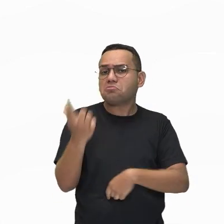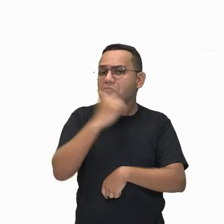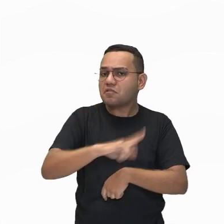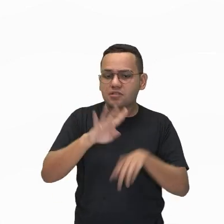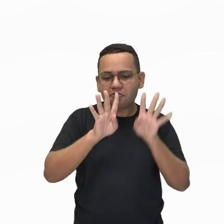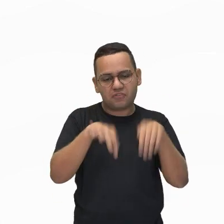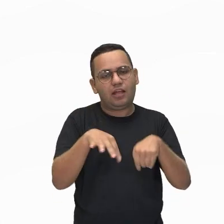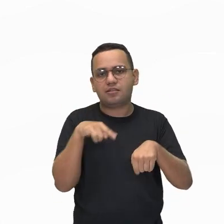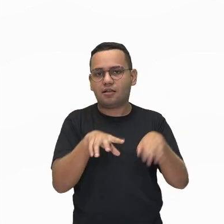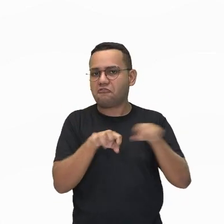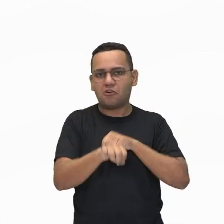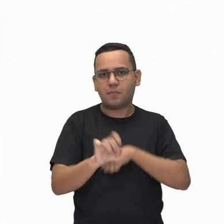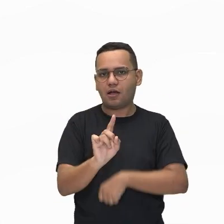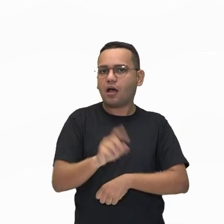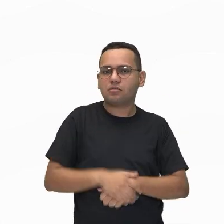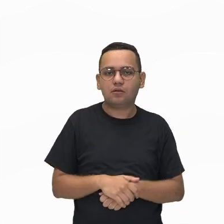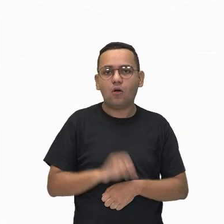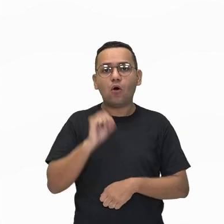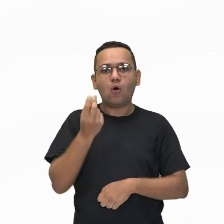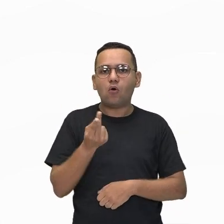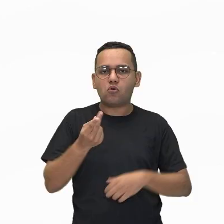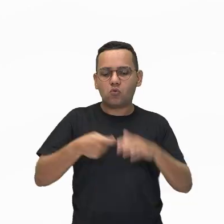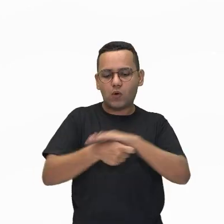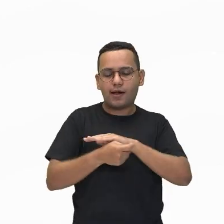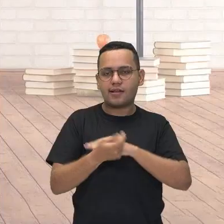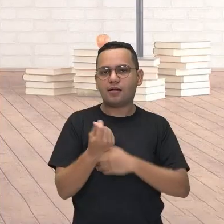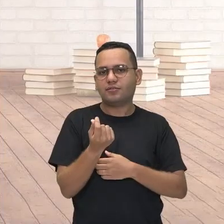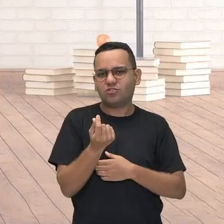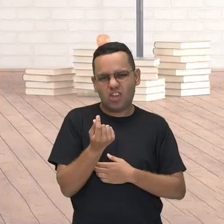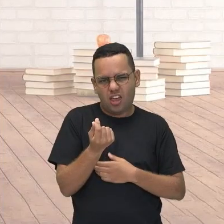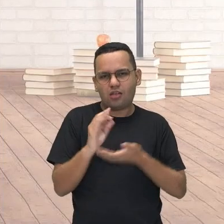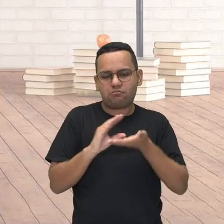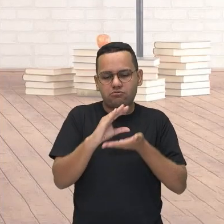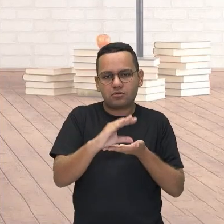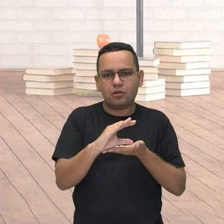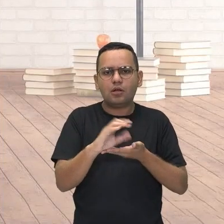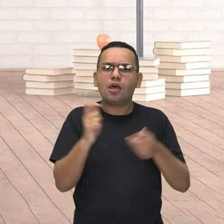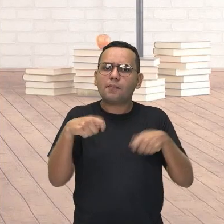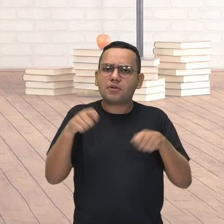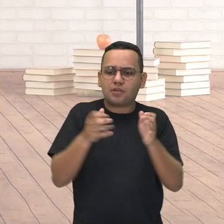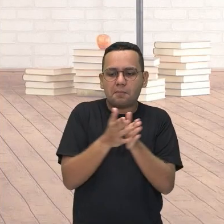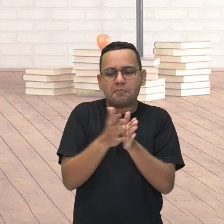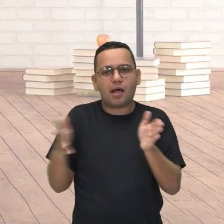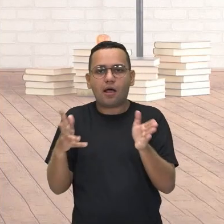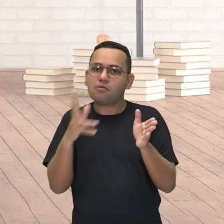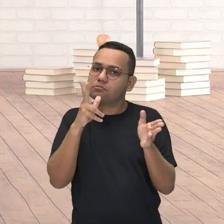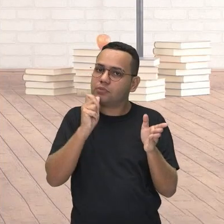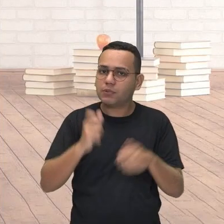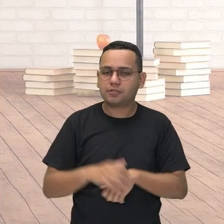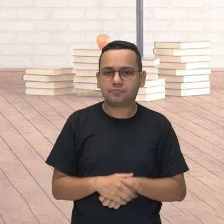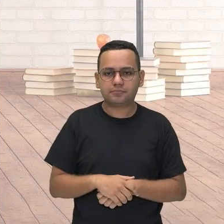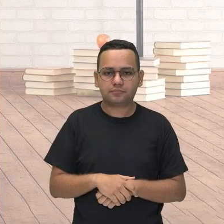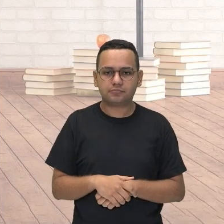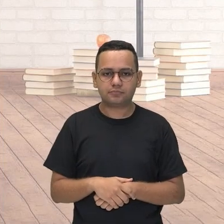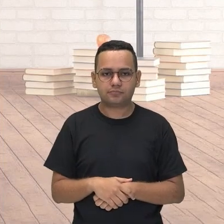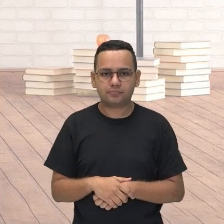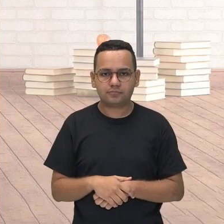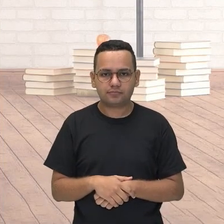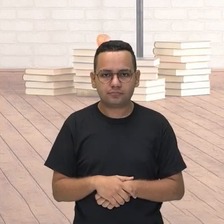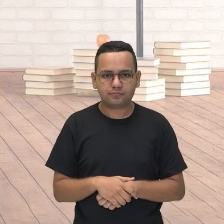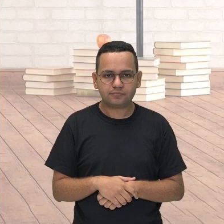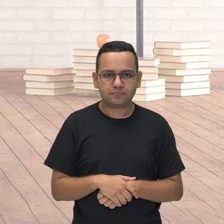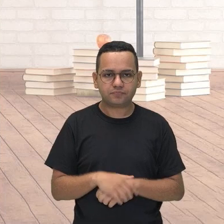o meu capital ali em 2 anos. Vamos aumentar esse prazo. Que aí a gente já chega aqui, ó. Quanto